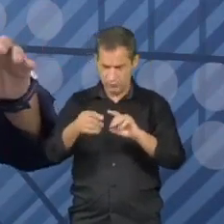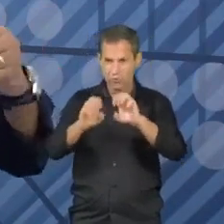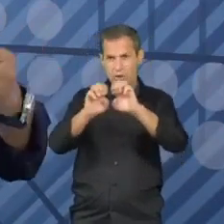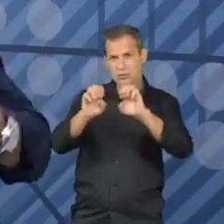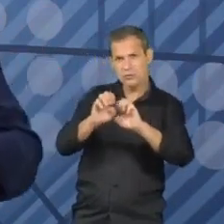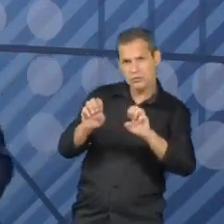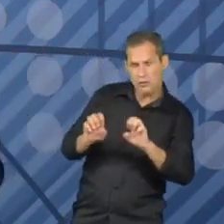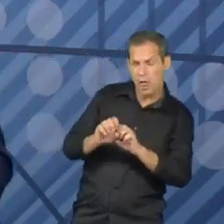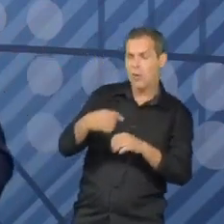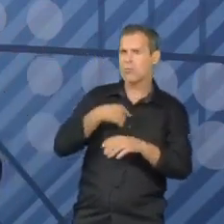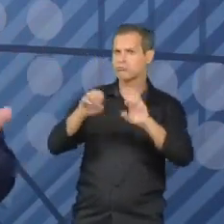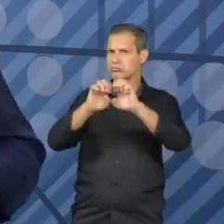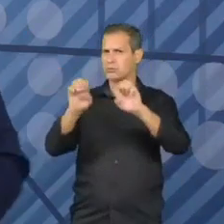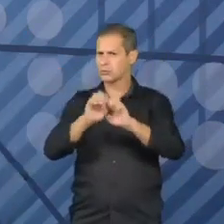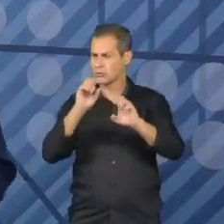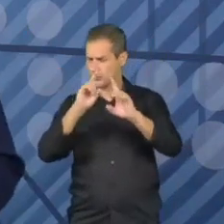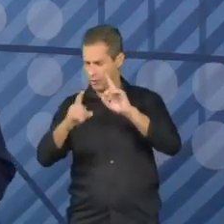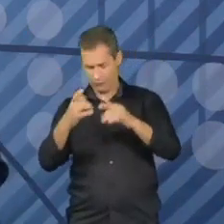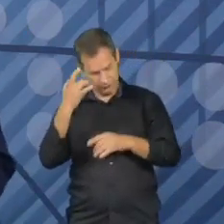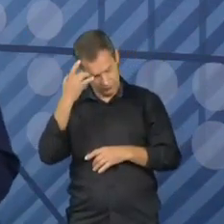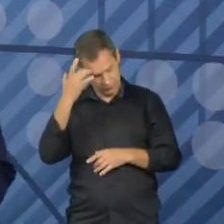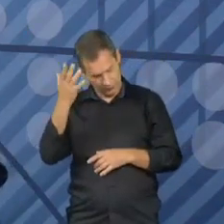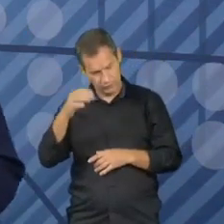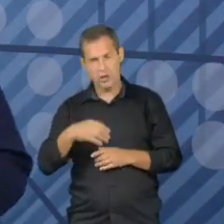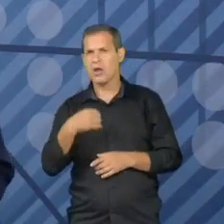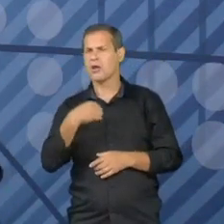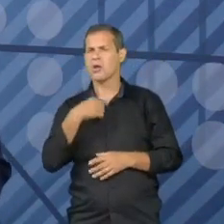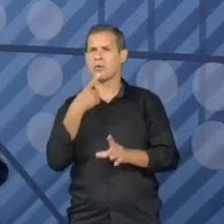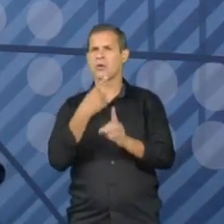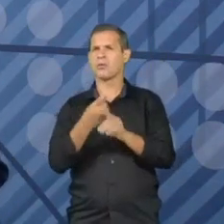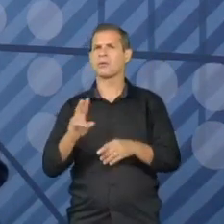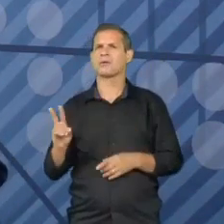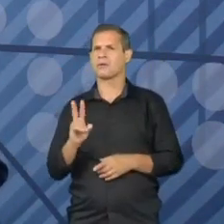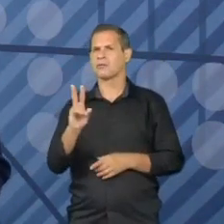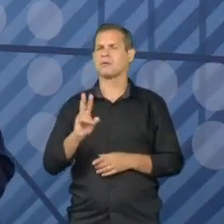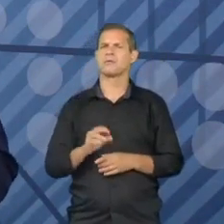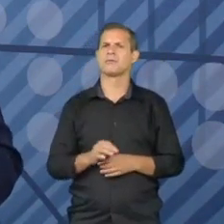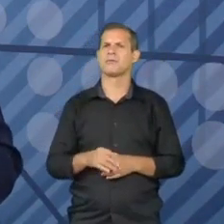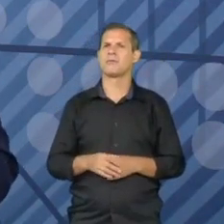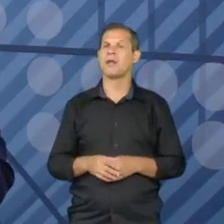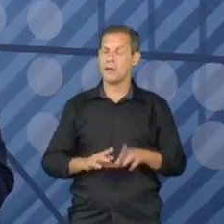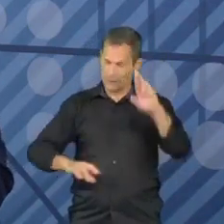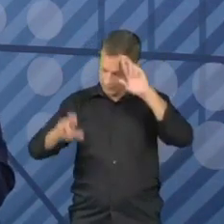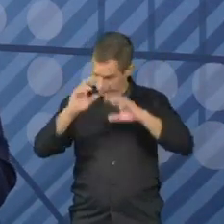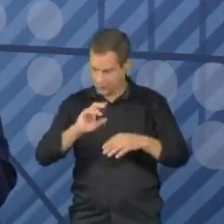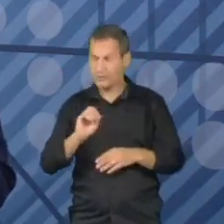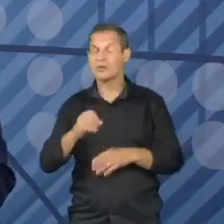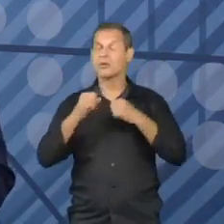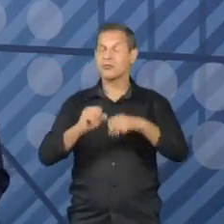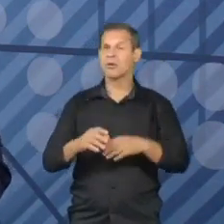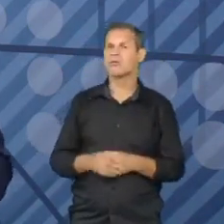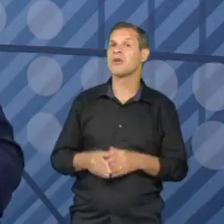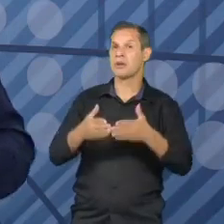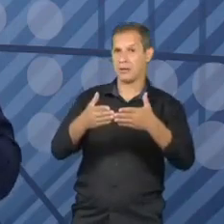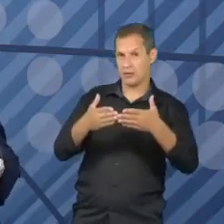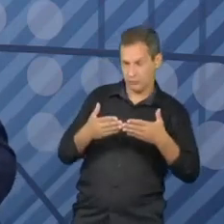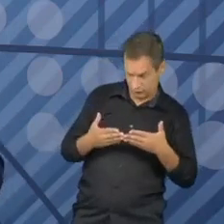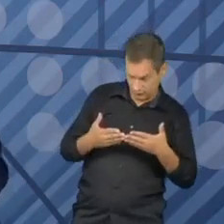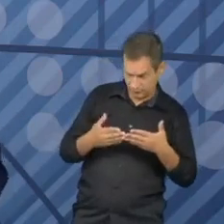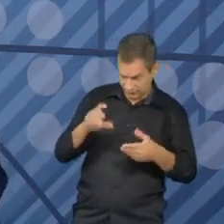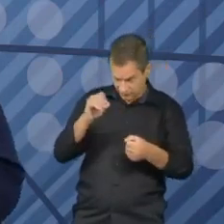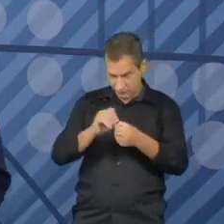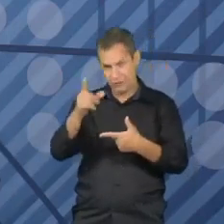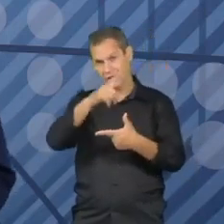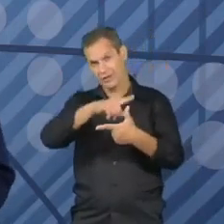organizo. Quando eu organizo esses dados, fica muito mais fácil para eu chegar realmente nesse resultado. Então, verifico lá o que é possível, o que é favorável, faço